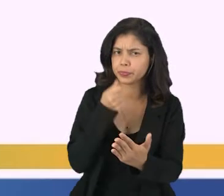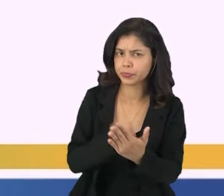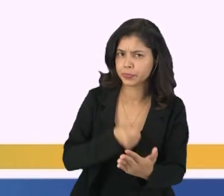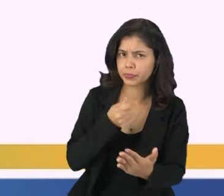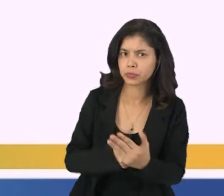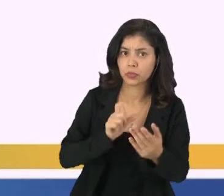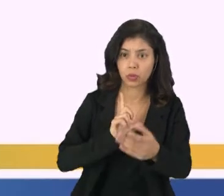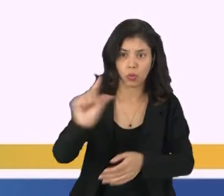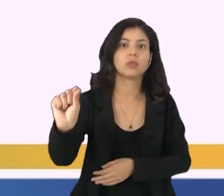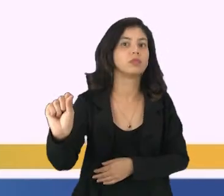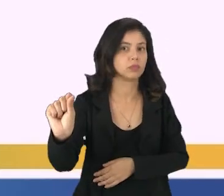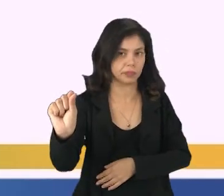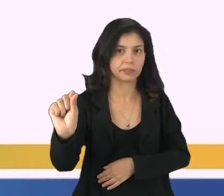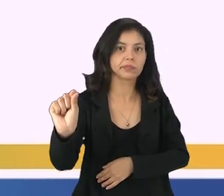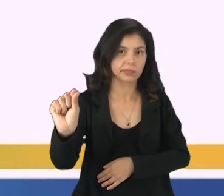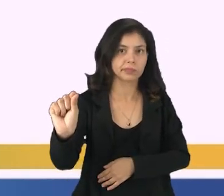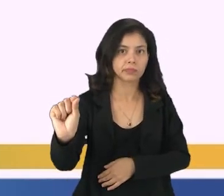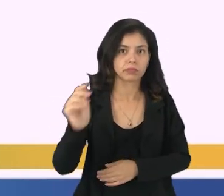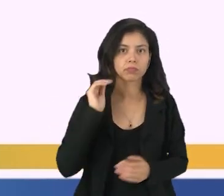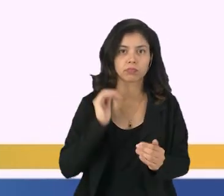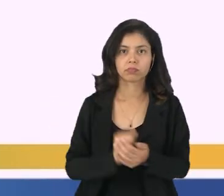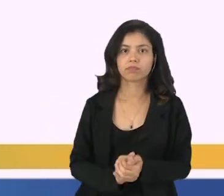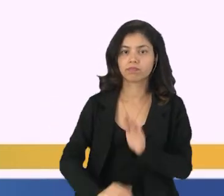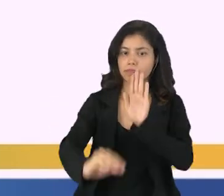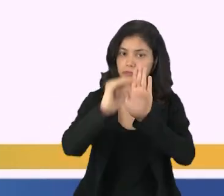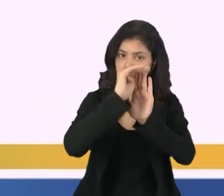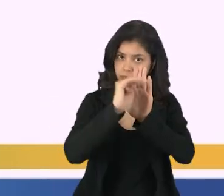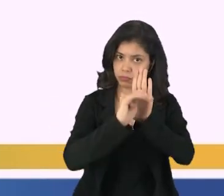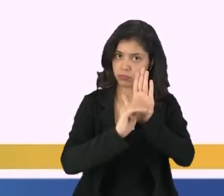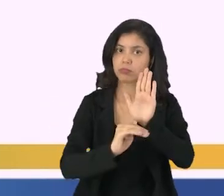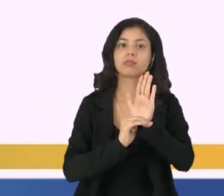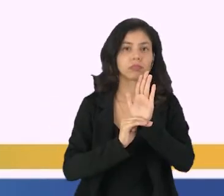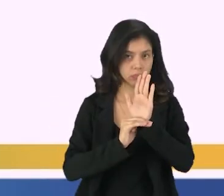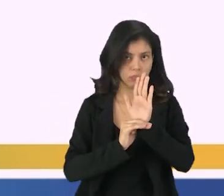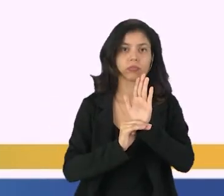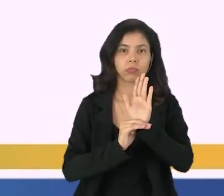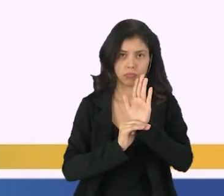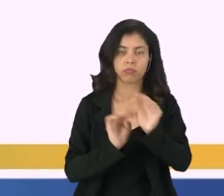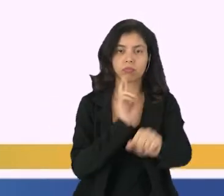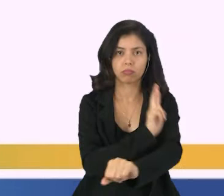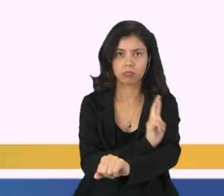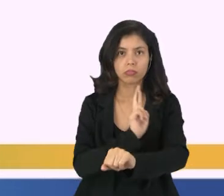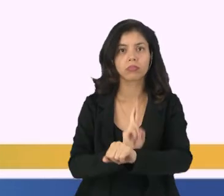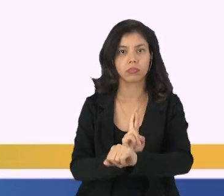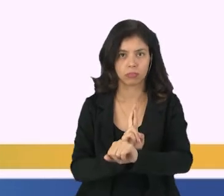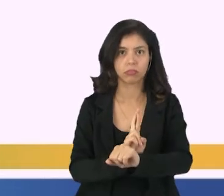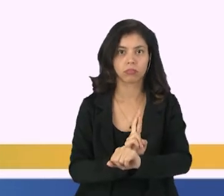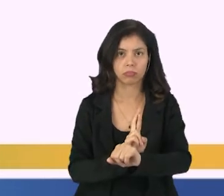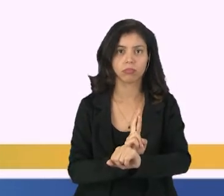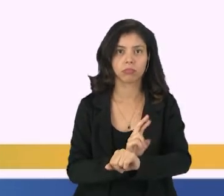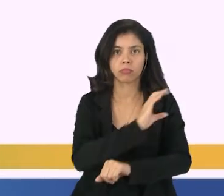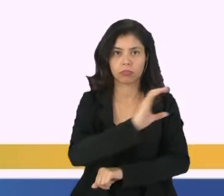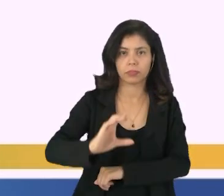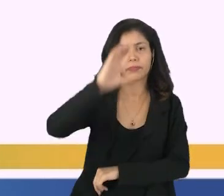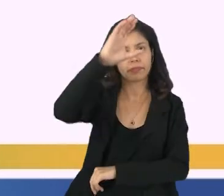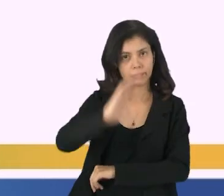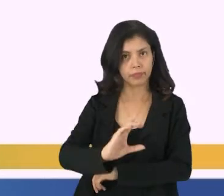resistia ou escapava, né, à obrigação de seguir essa religião católica, praticando então outras formas